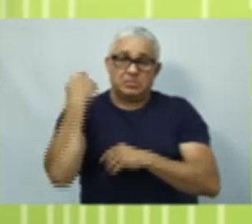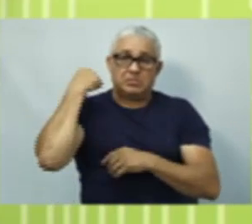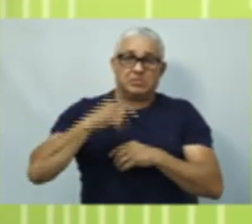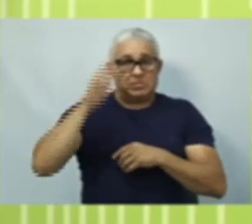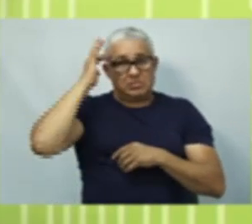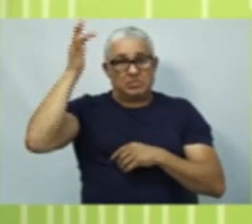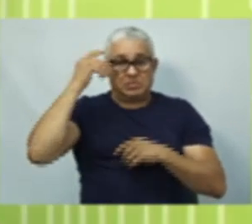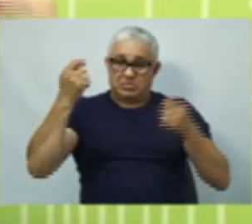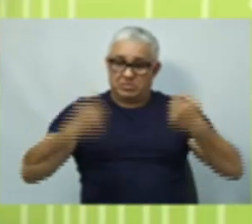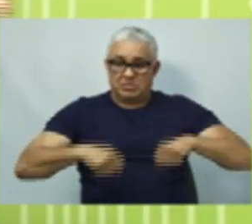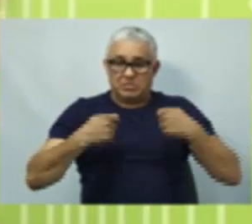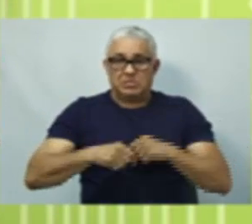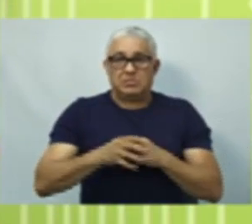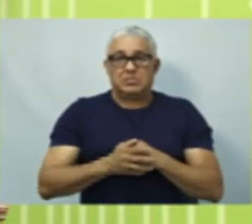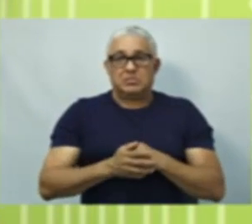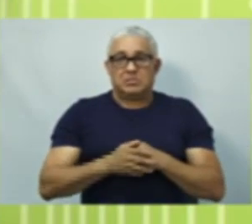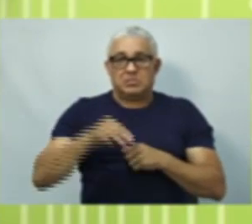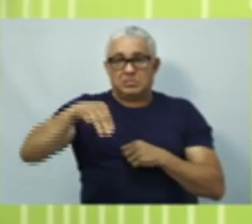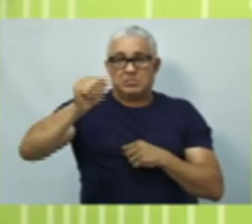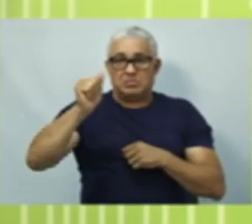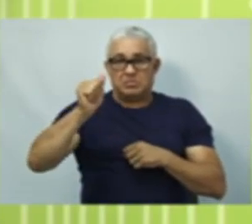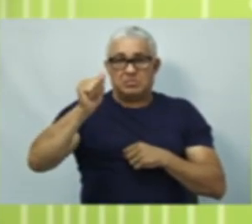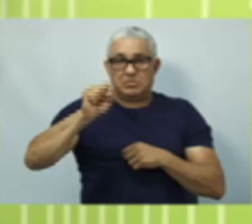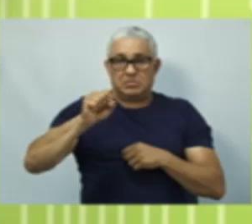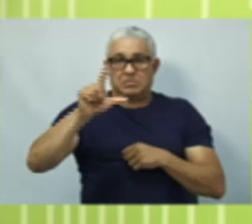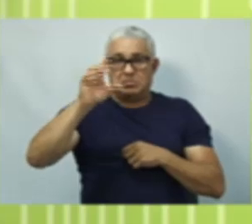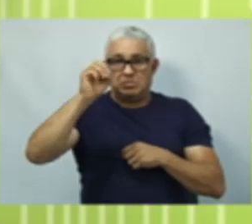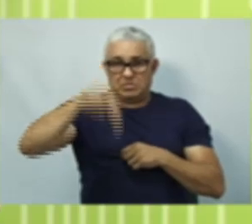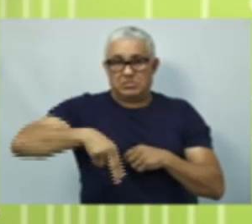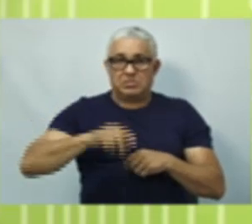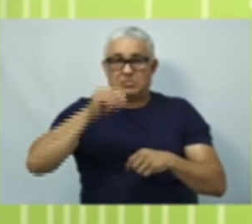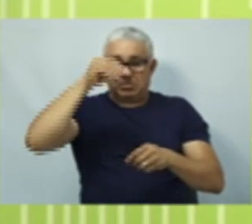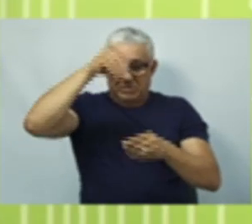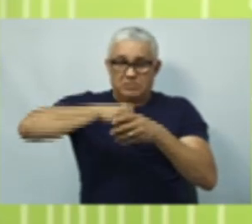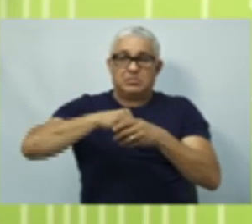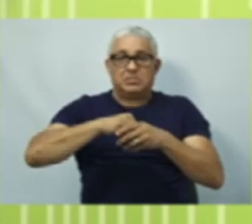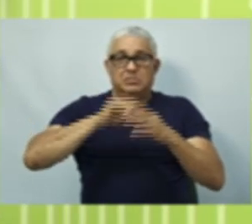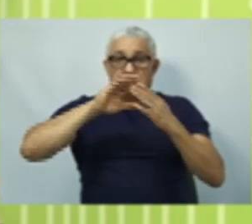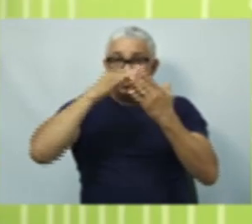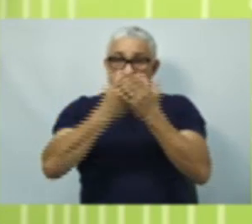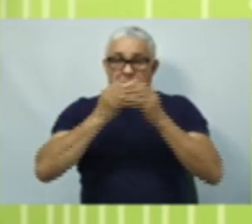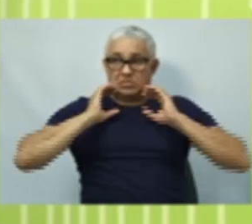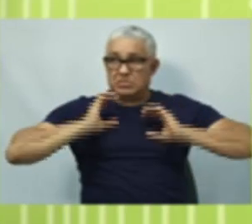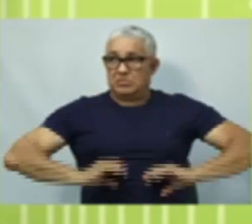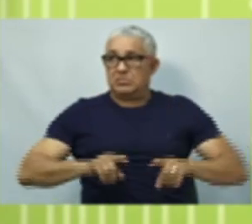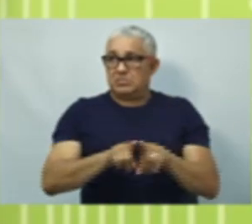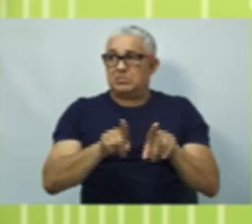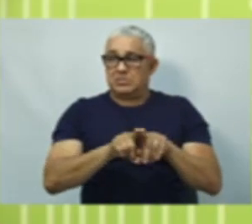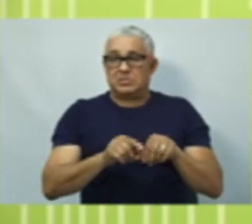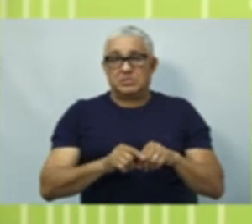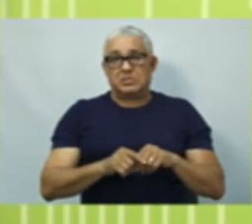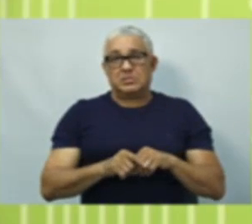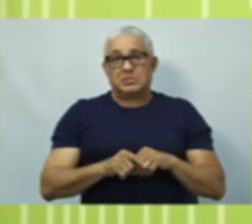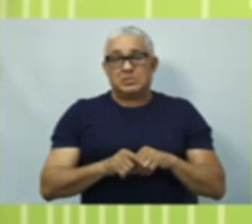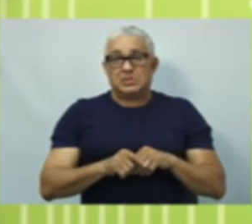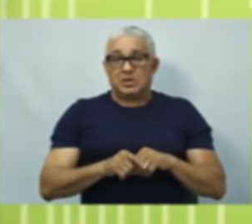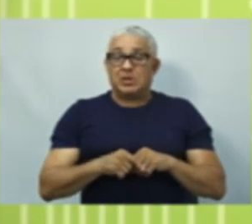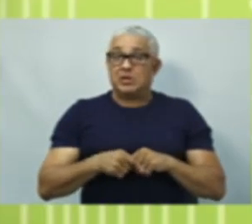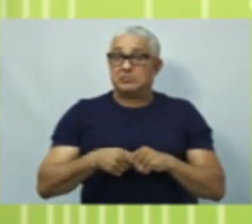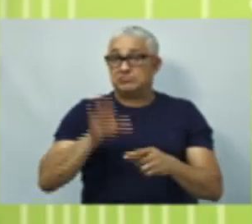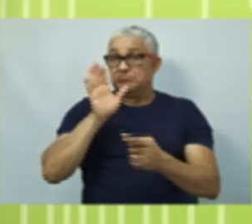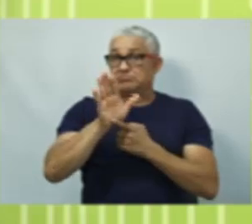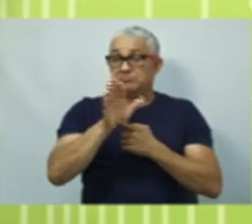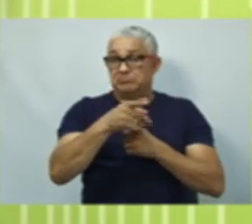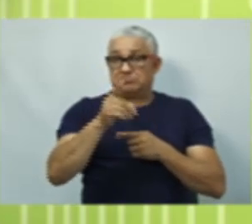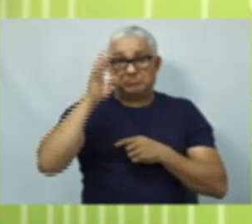das necessidades de Maslow, que está dentro da escola comportamental. E aí trouxe aqui para vocês